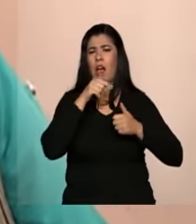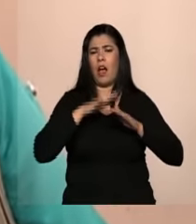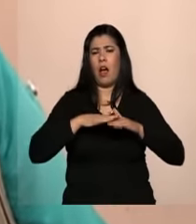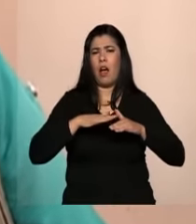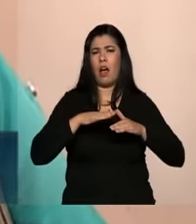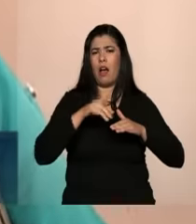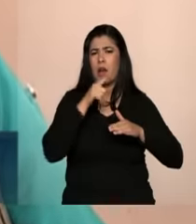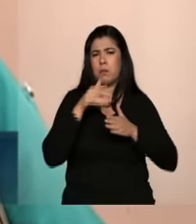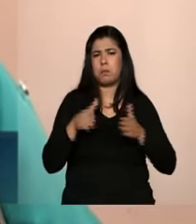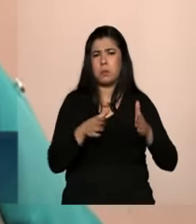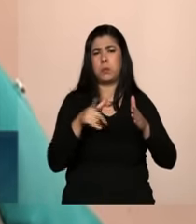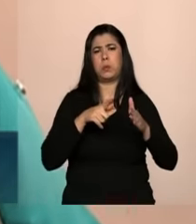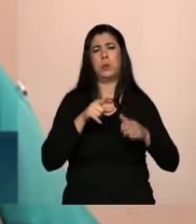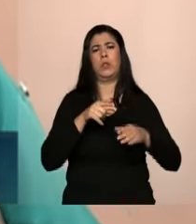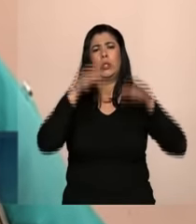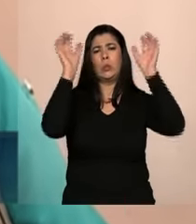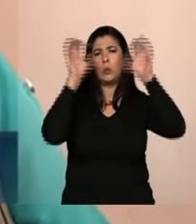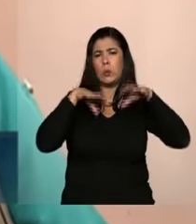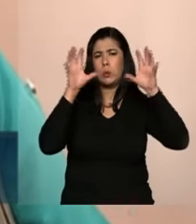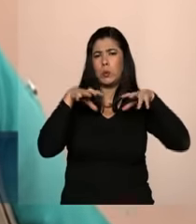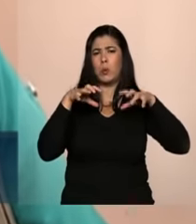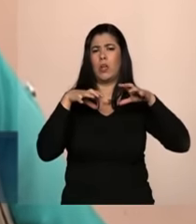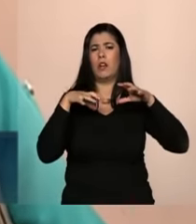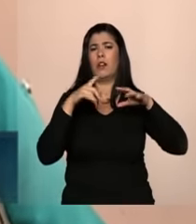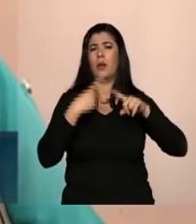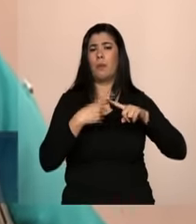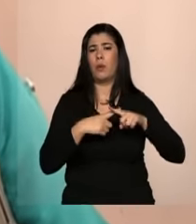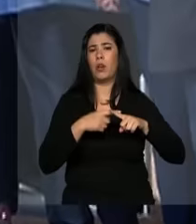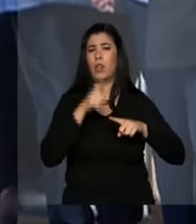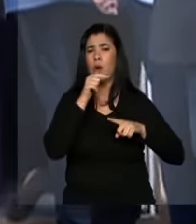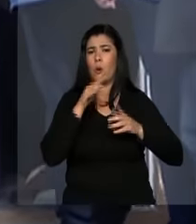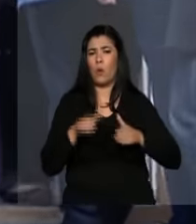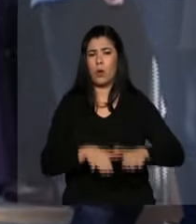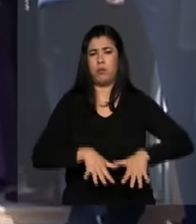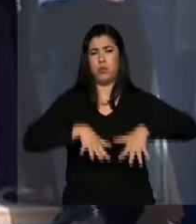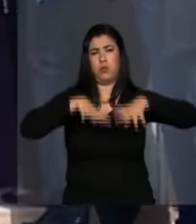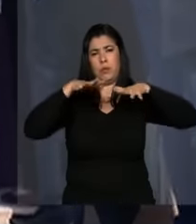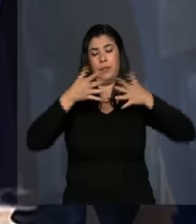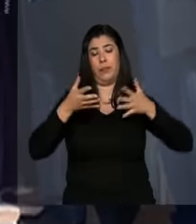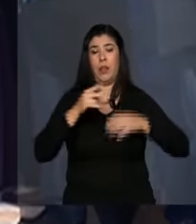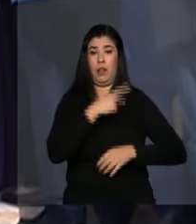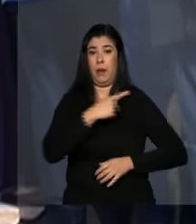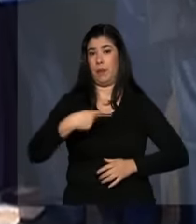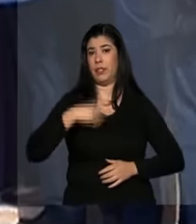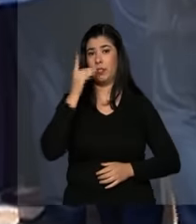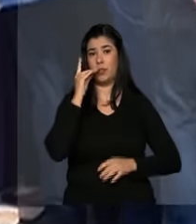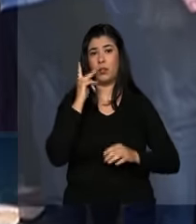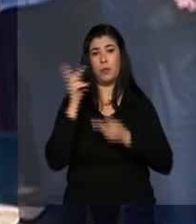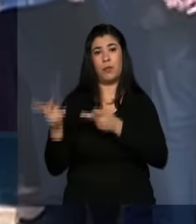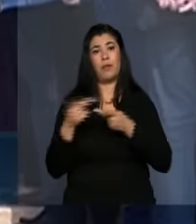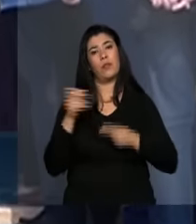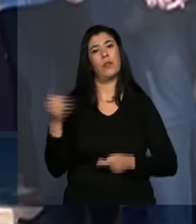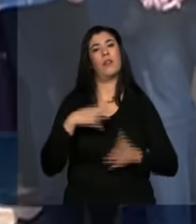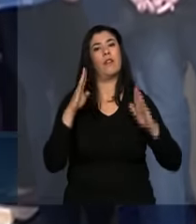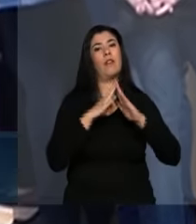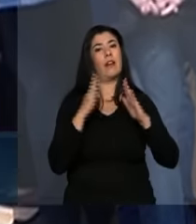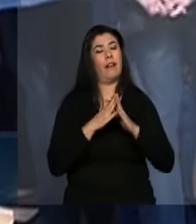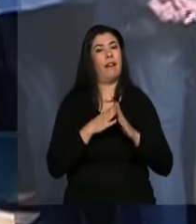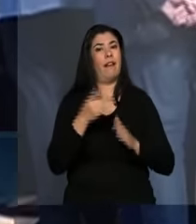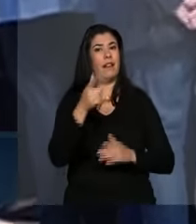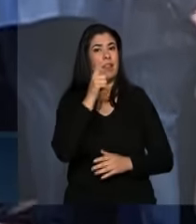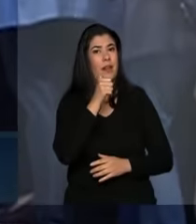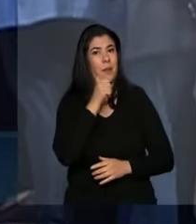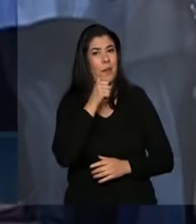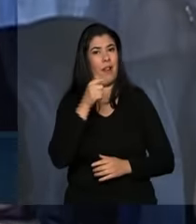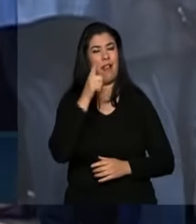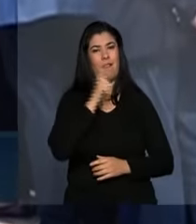em questão assim, em época de chuva, né, porque o rio enchia. A presidenta Dilma Rousseff visitou a nova casa de Kátia durante